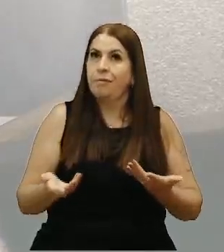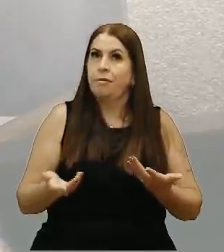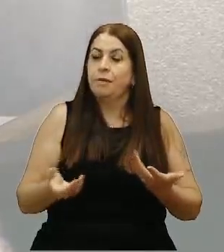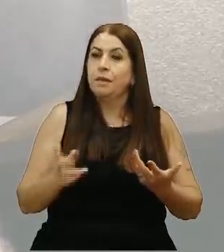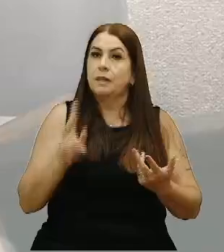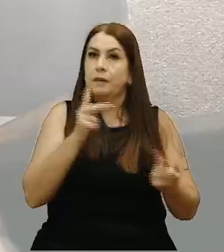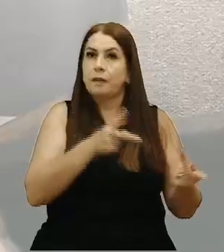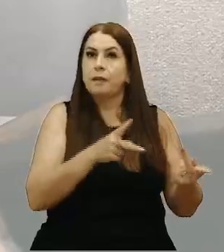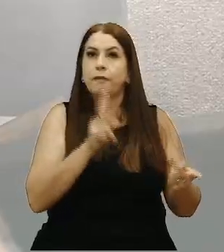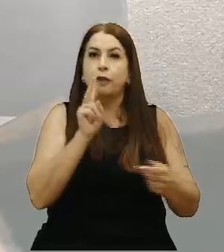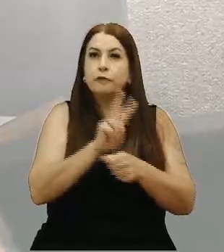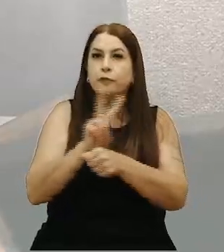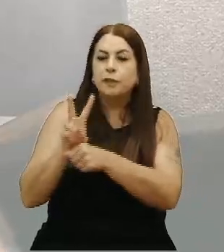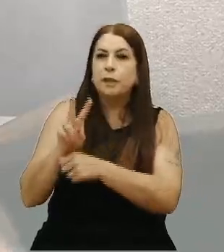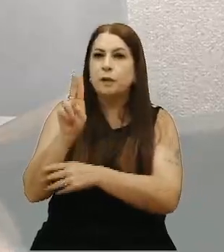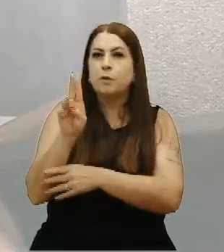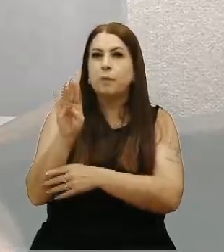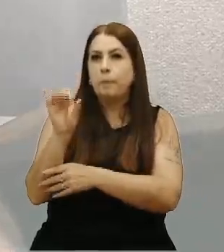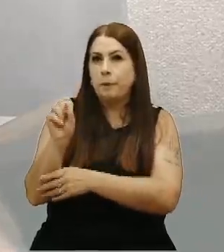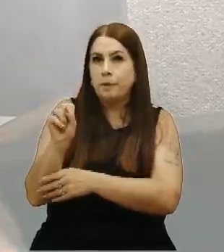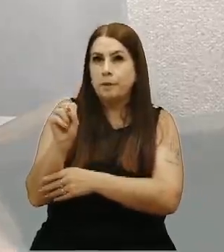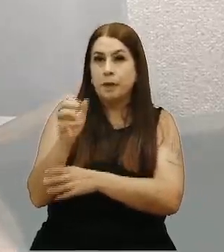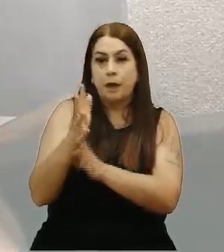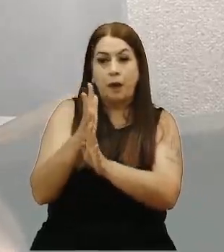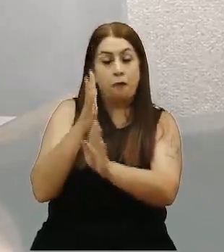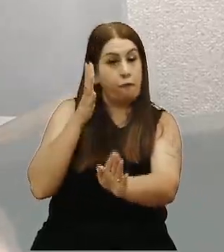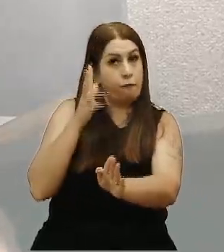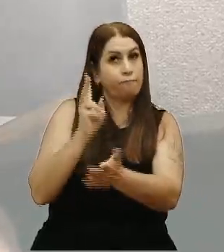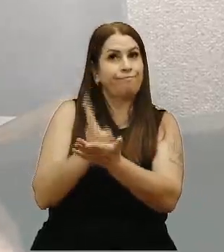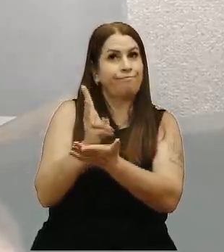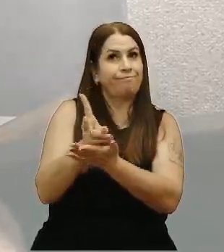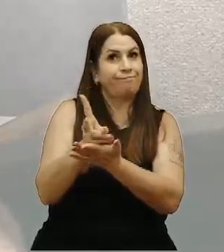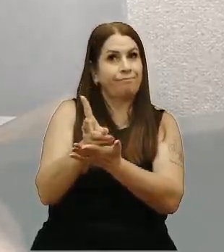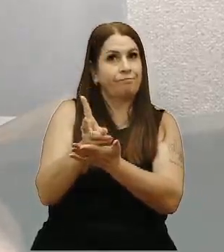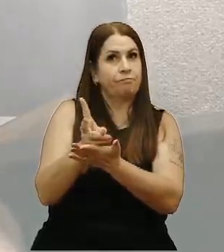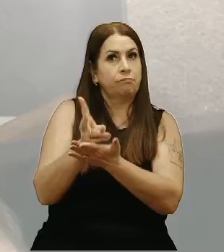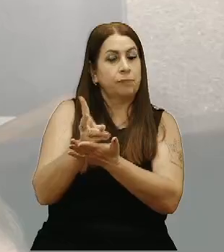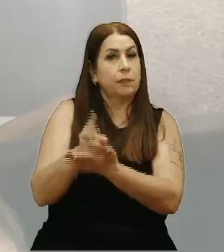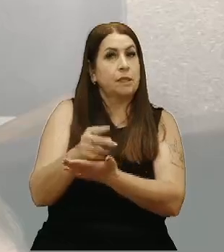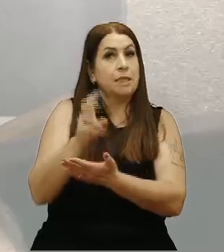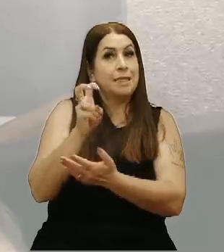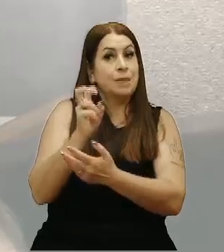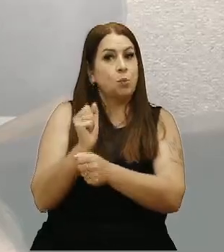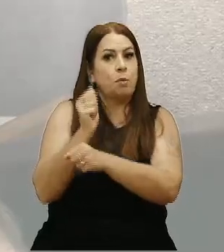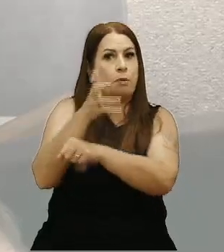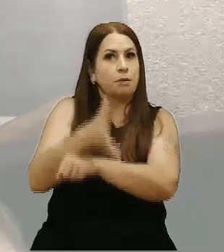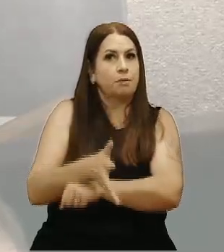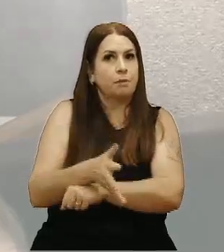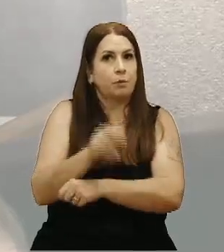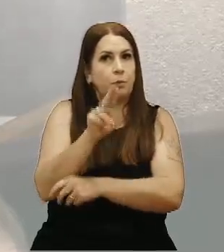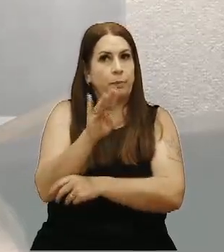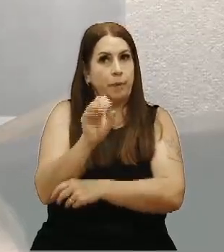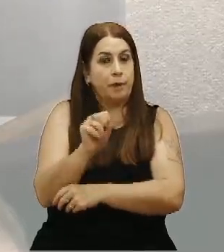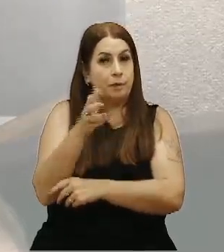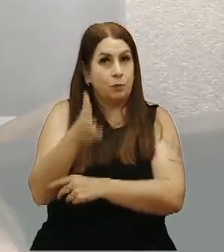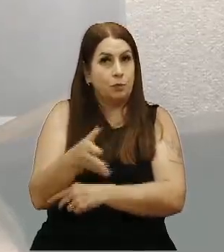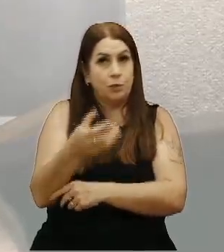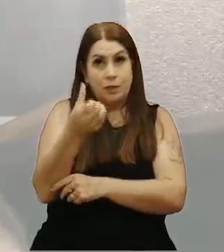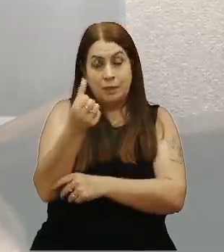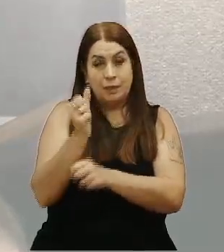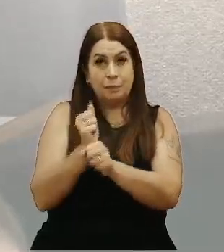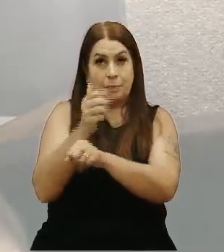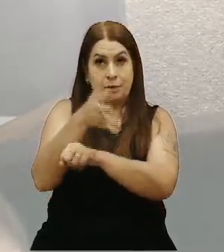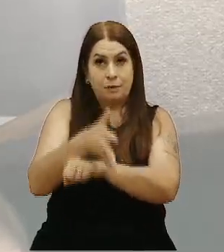foi vistoriar as UBSs e as filas continuam a partir de 5 horas da manhã. O UBS hoje, 6 horas da